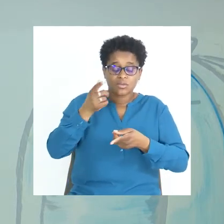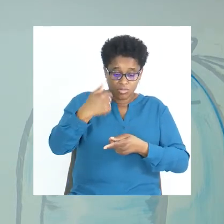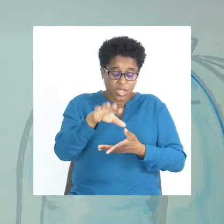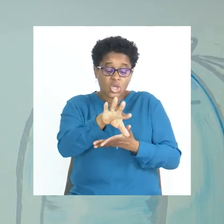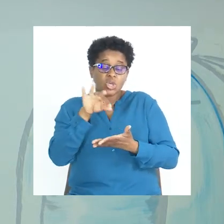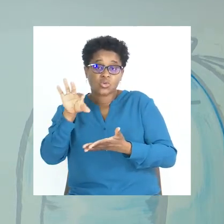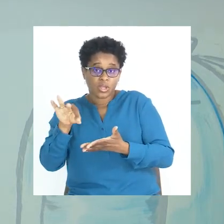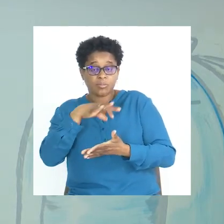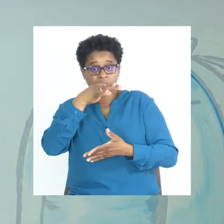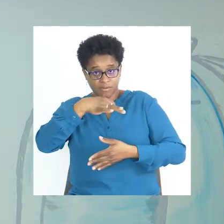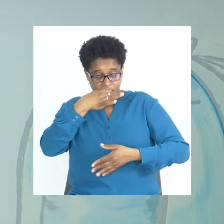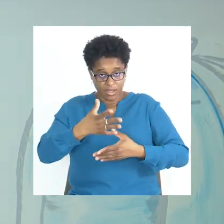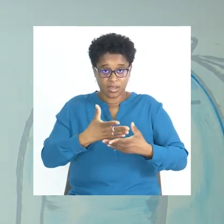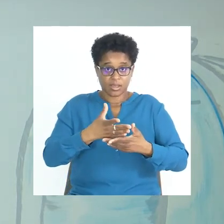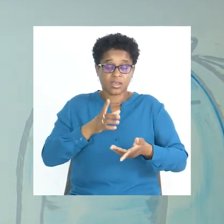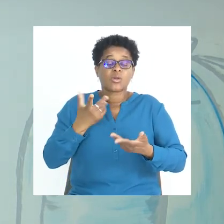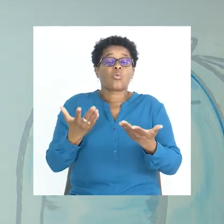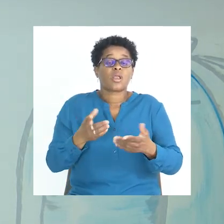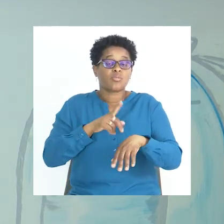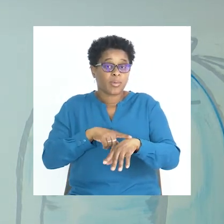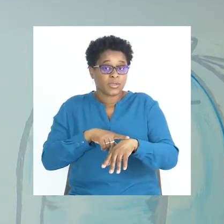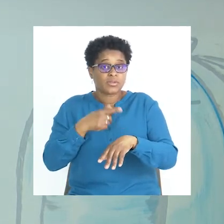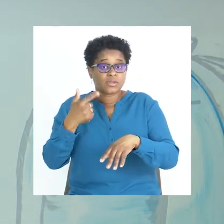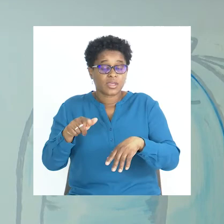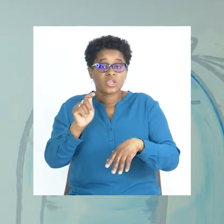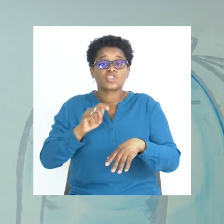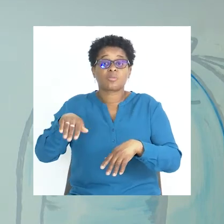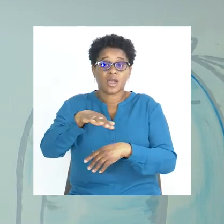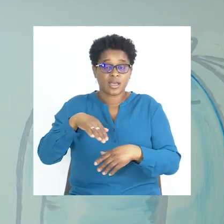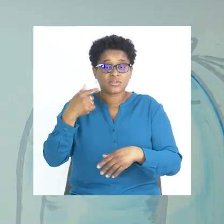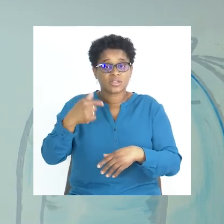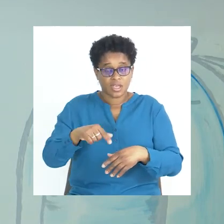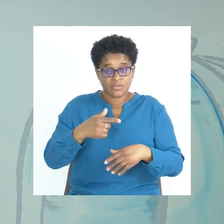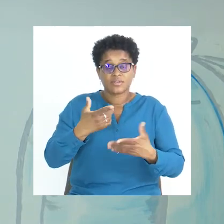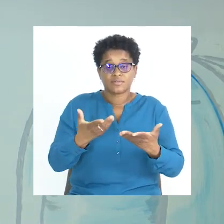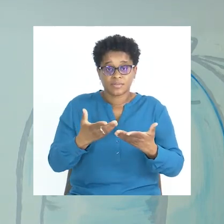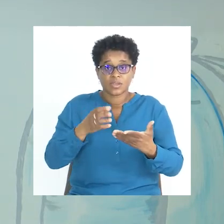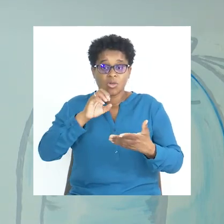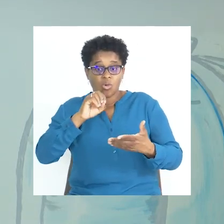que devemos escolher para utilizar e em que momento, em que espaço